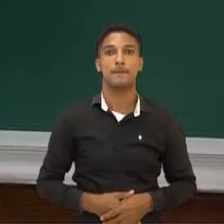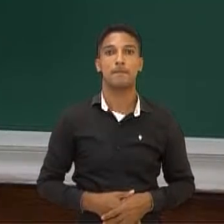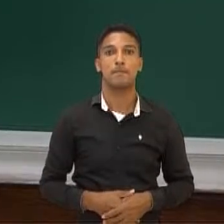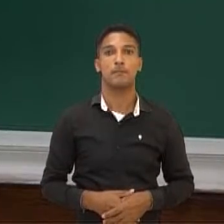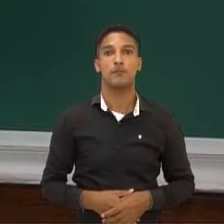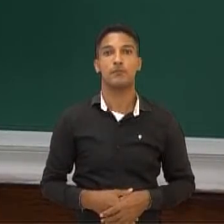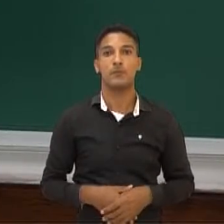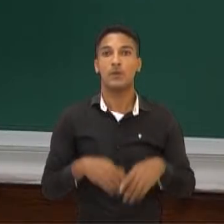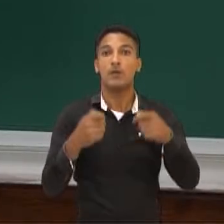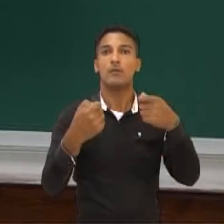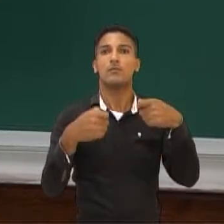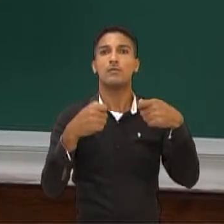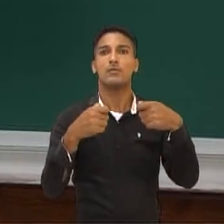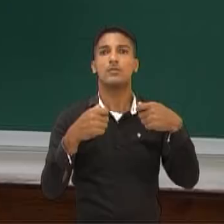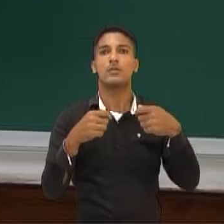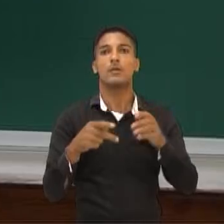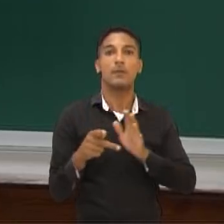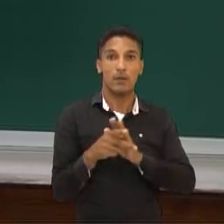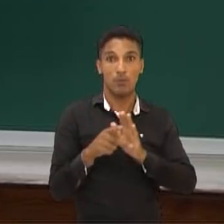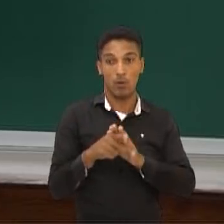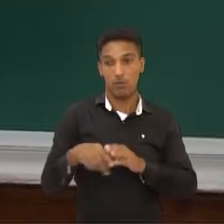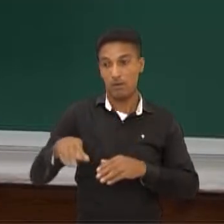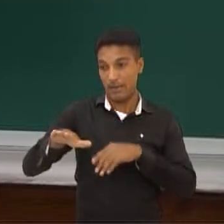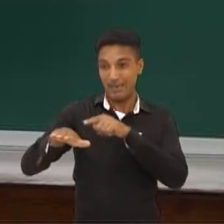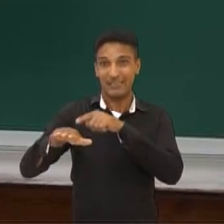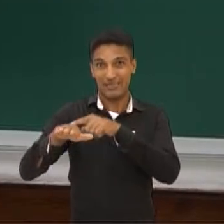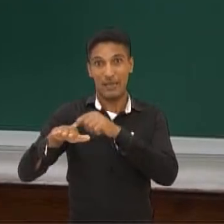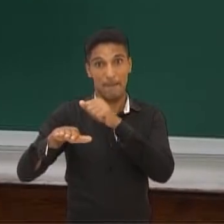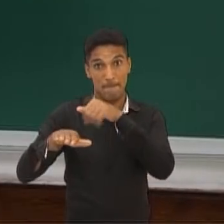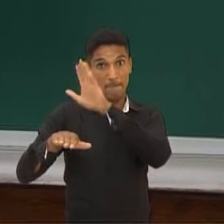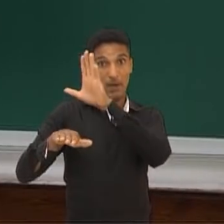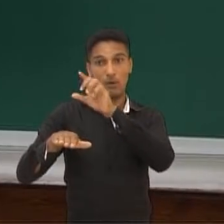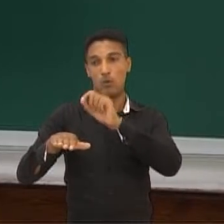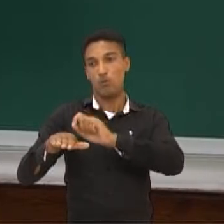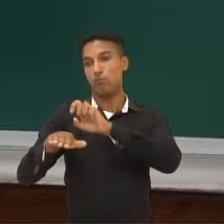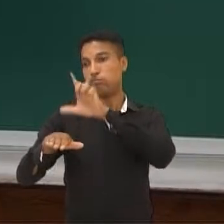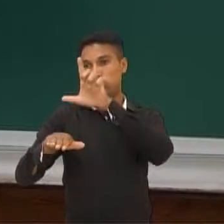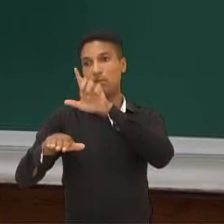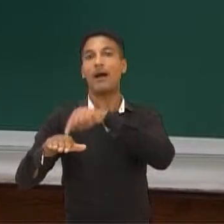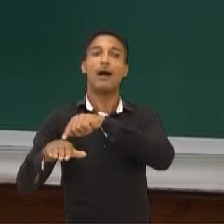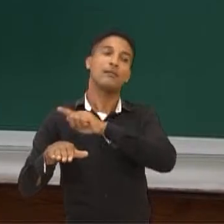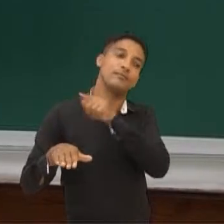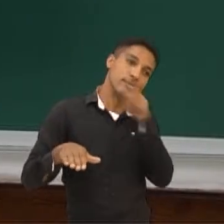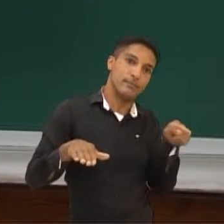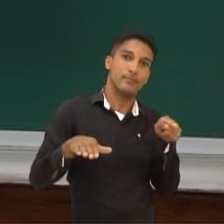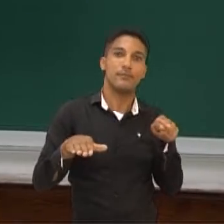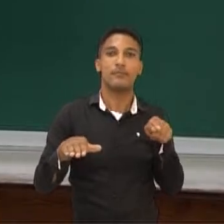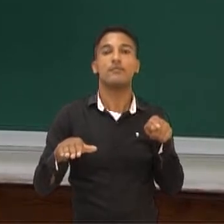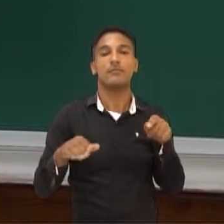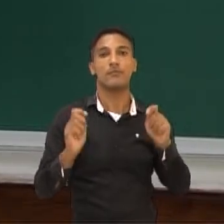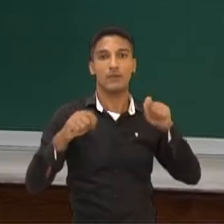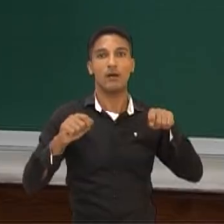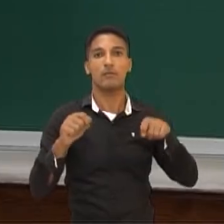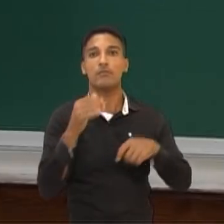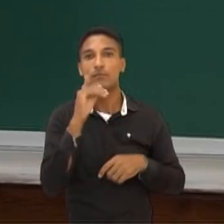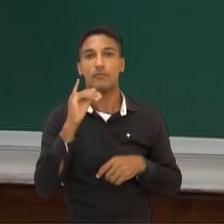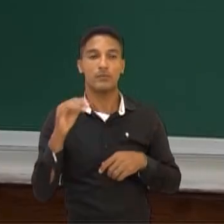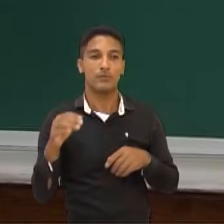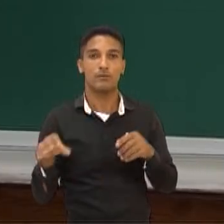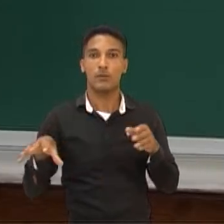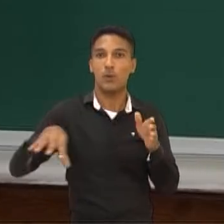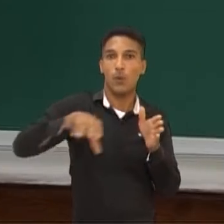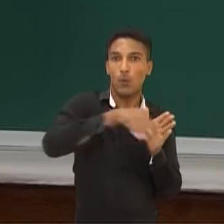espontâneo. Você precisa fornecer uma energia externa, que é a energia elétrica. Beleza? Tenho certeza que você acertou.